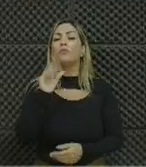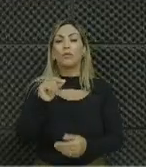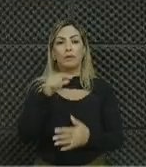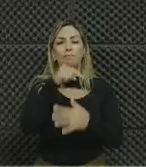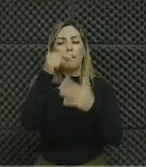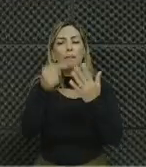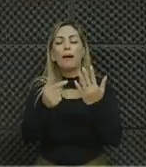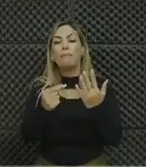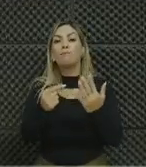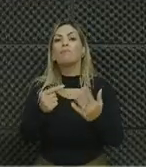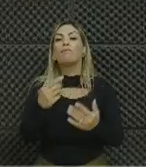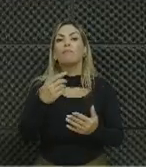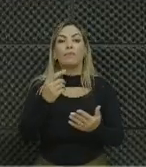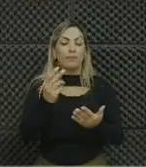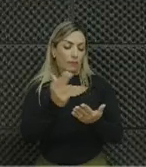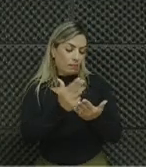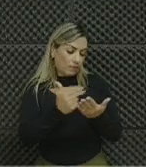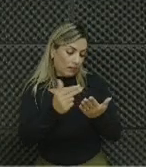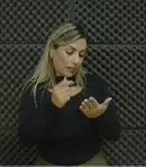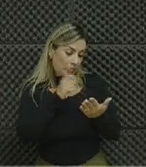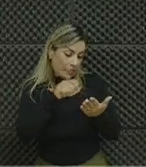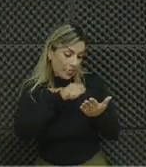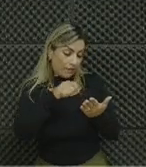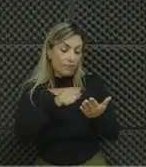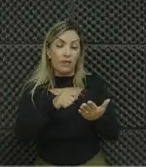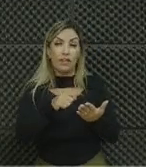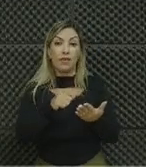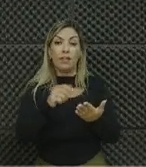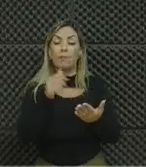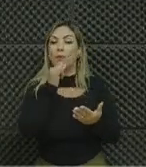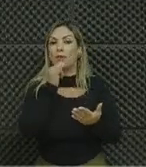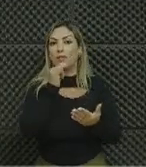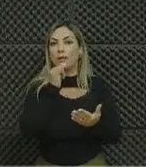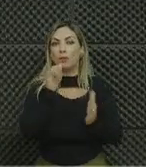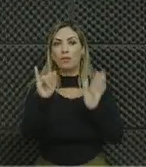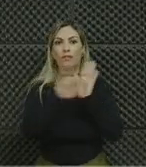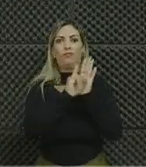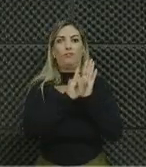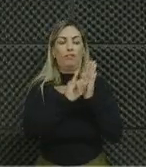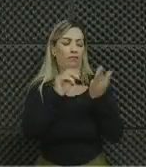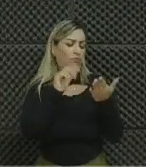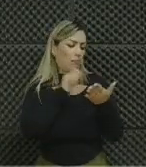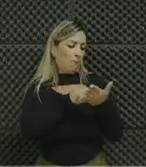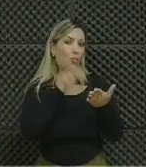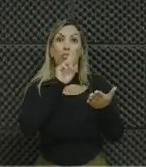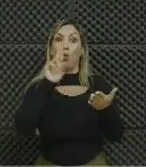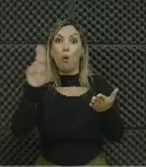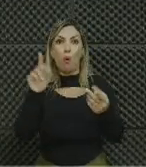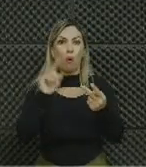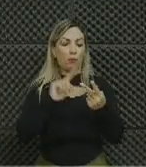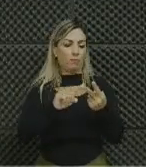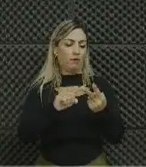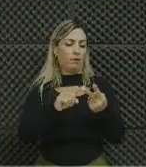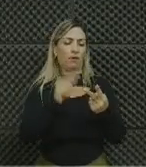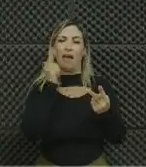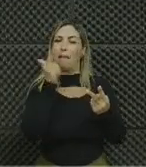Não pode ter nenhuma forma de identificação do candidato, como nome,